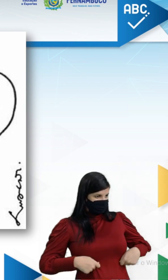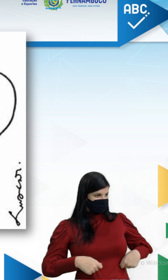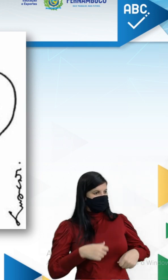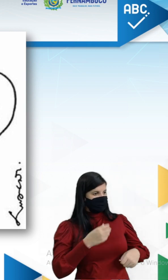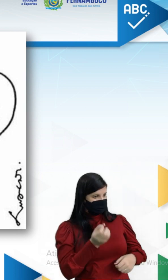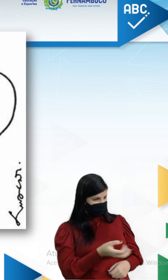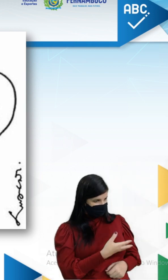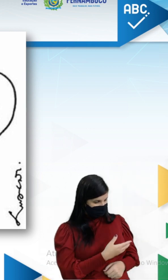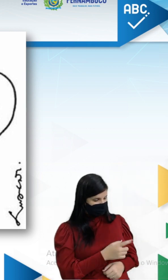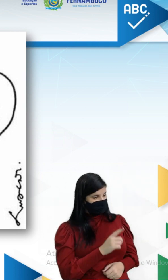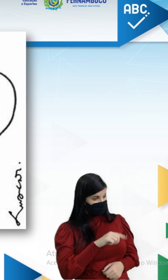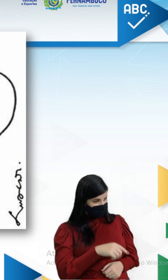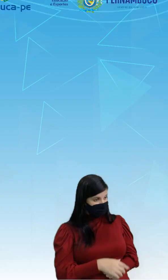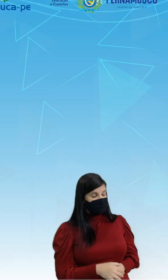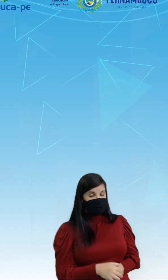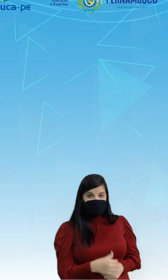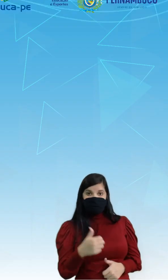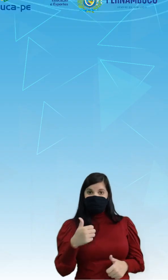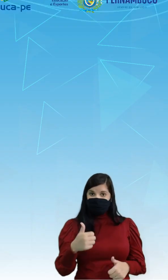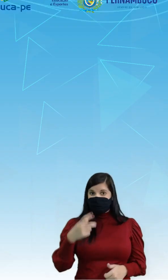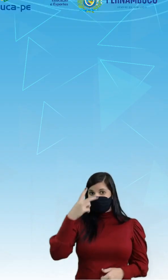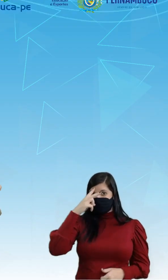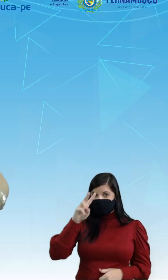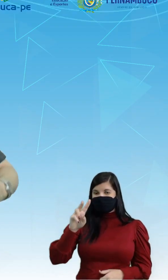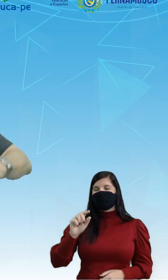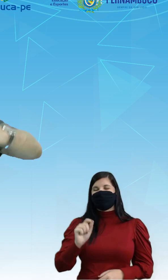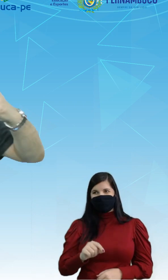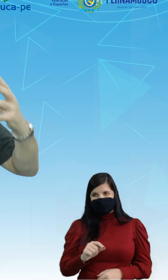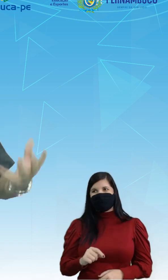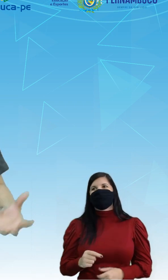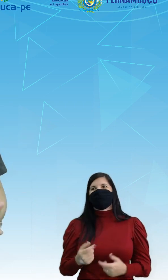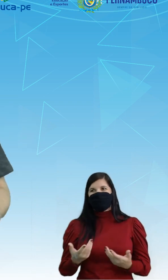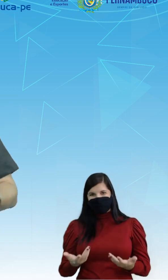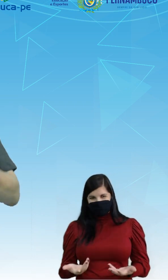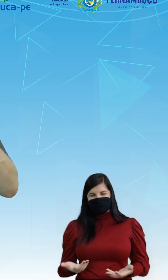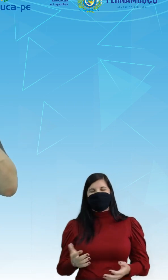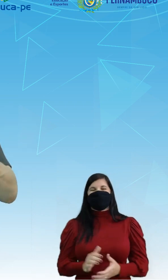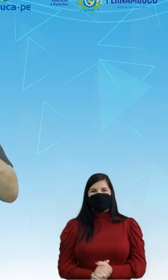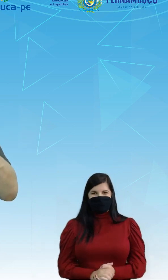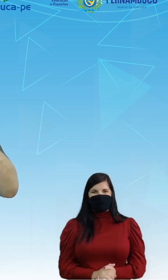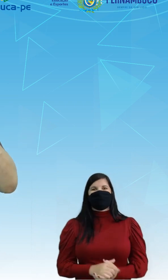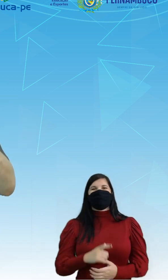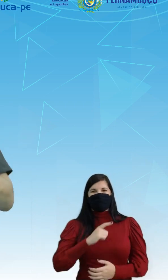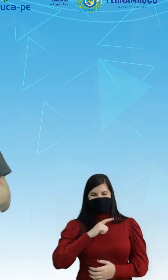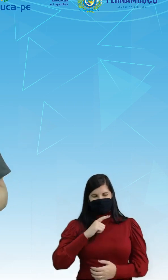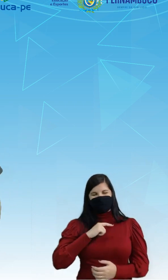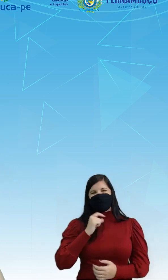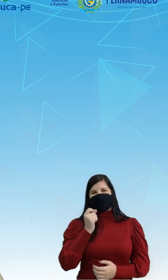né? É importante lembrar, não é isso, professora? É importante lembrar que aqui nós temos uma